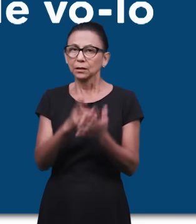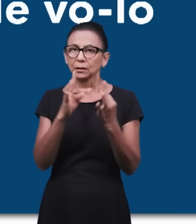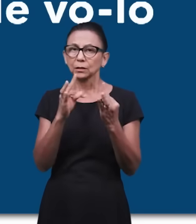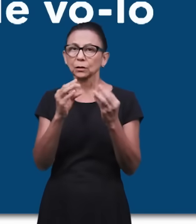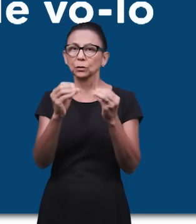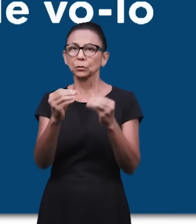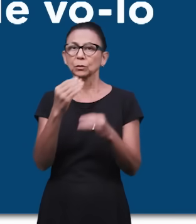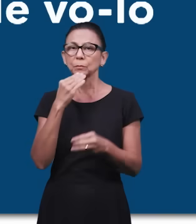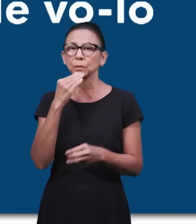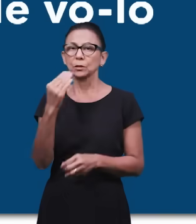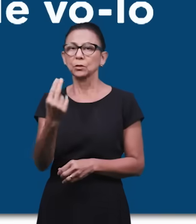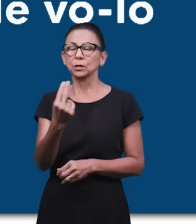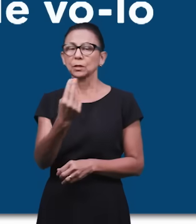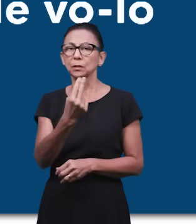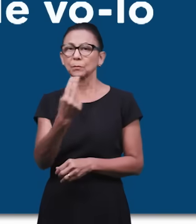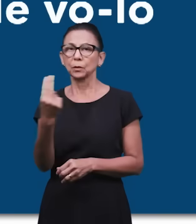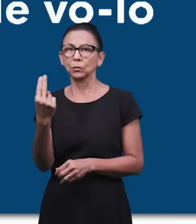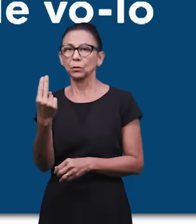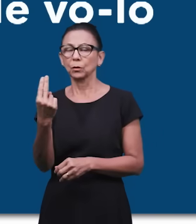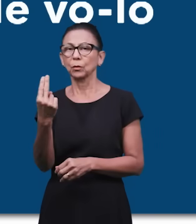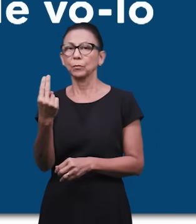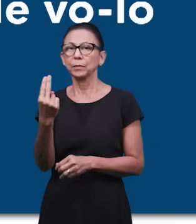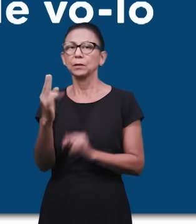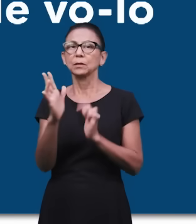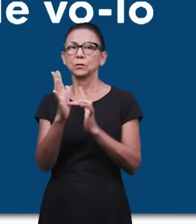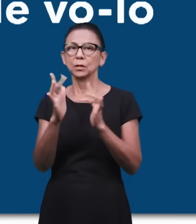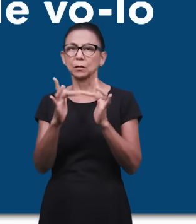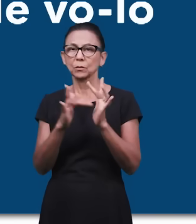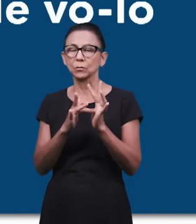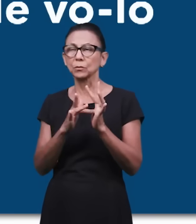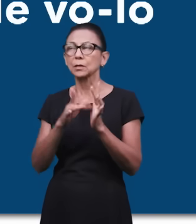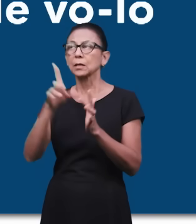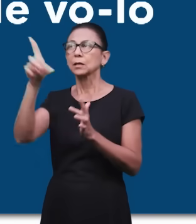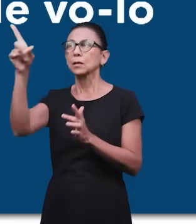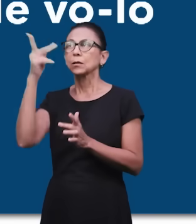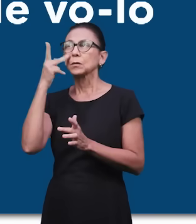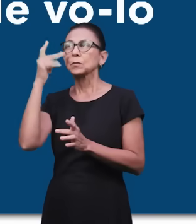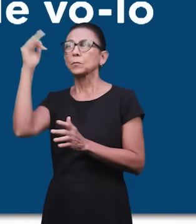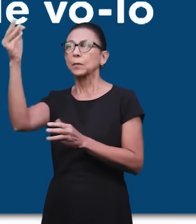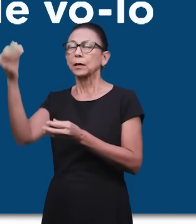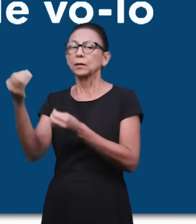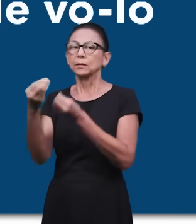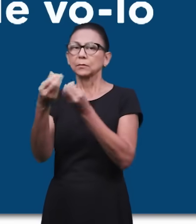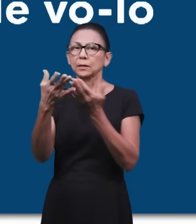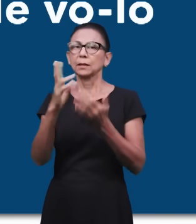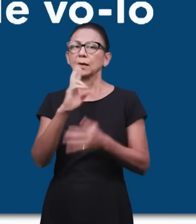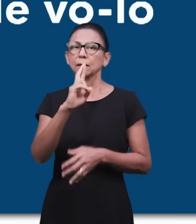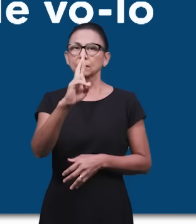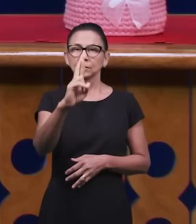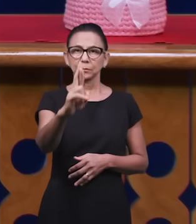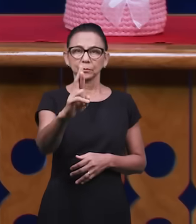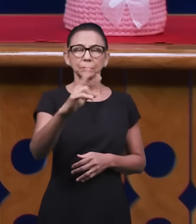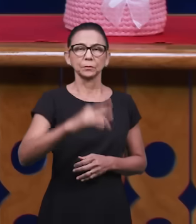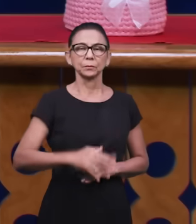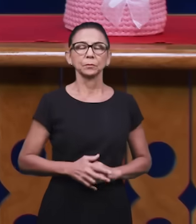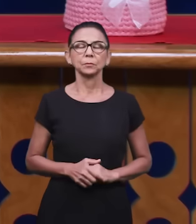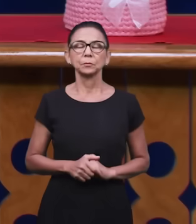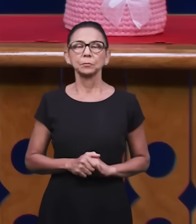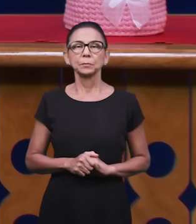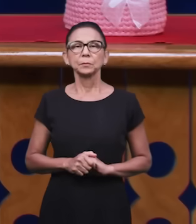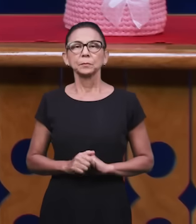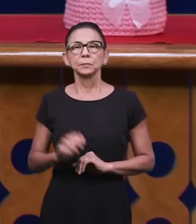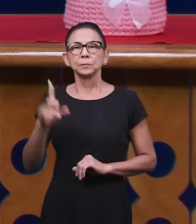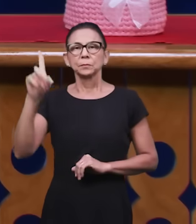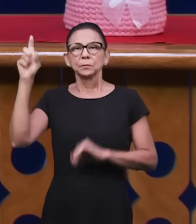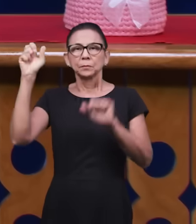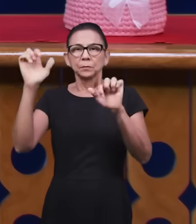Pai, Ele vô-lo conceda. Deus nos abençoe por sua palavra. Meus irmãos,